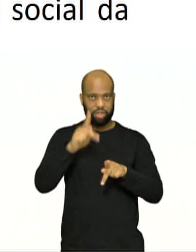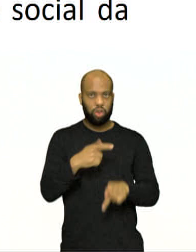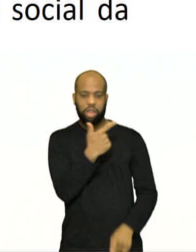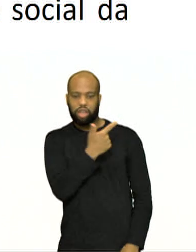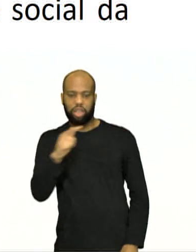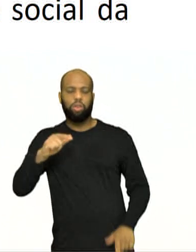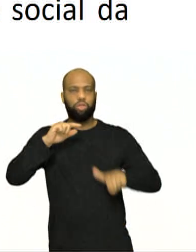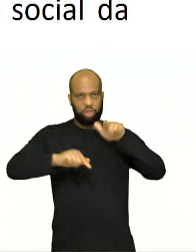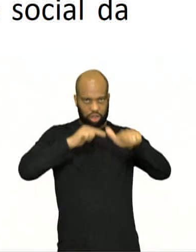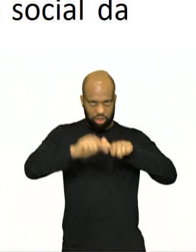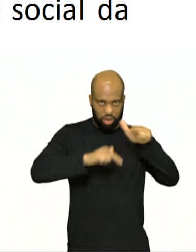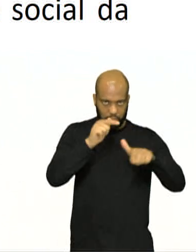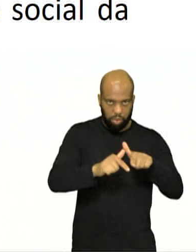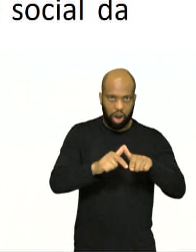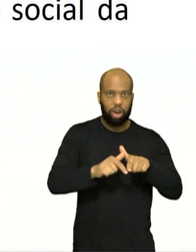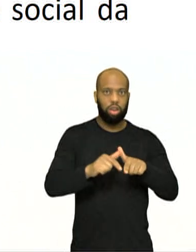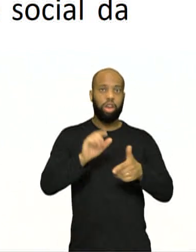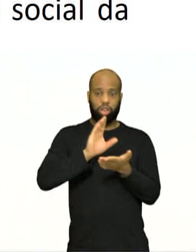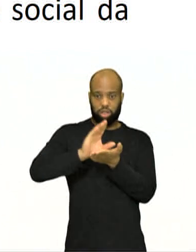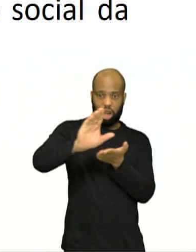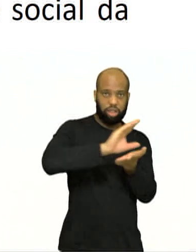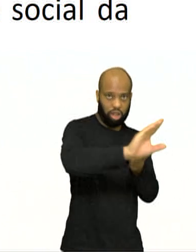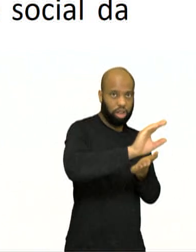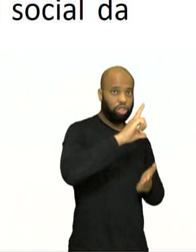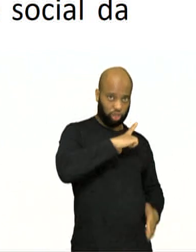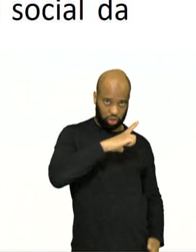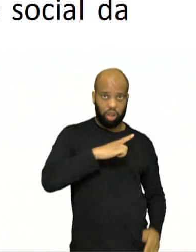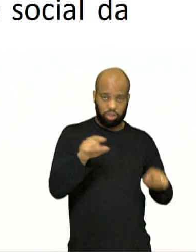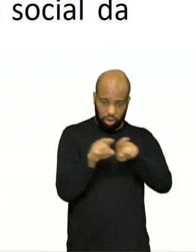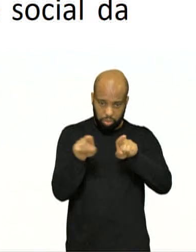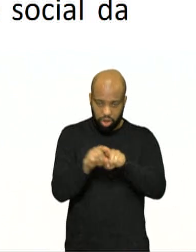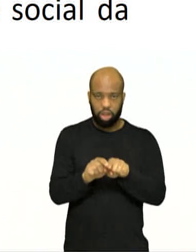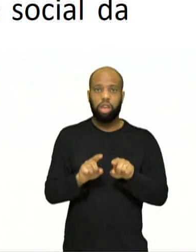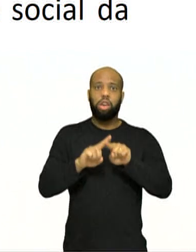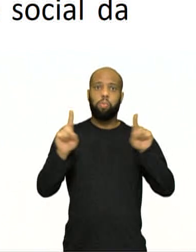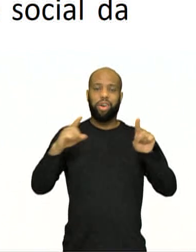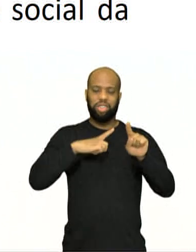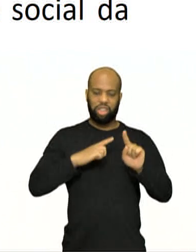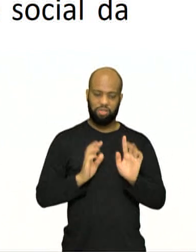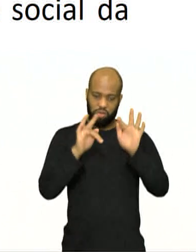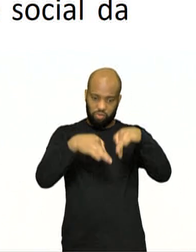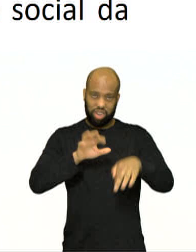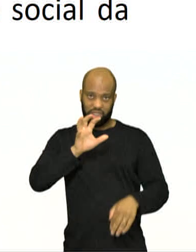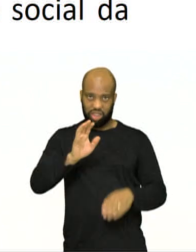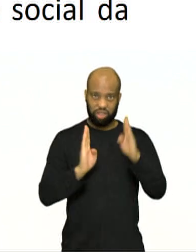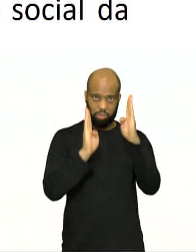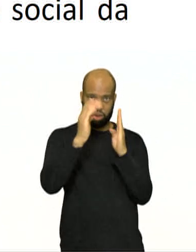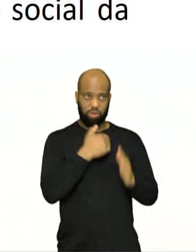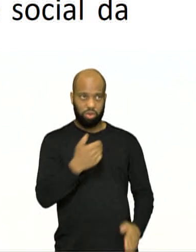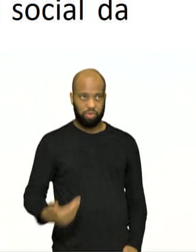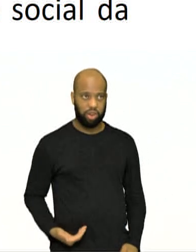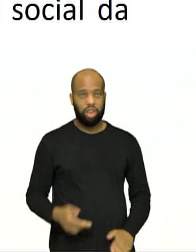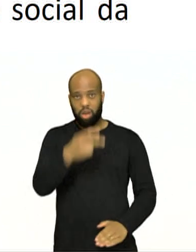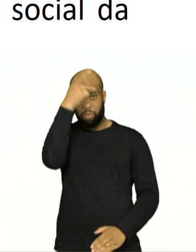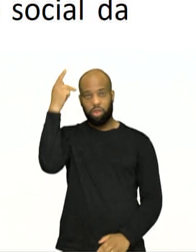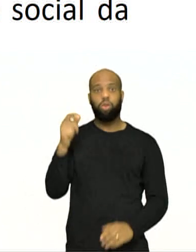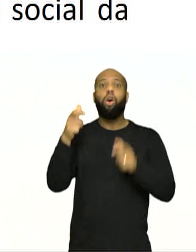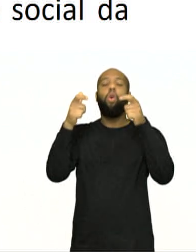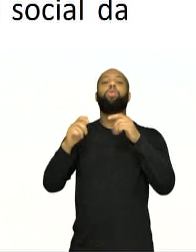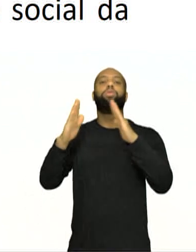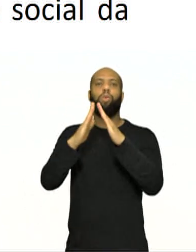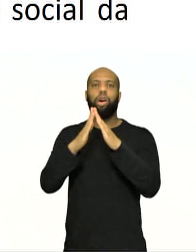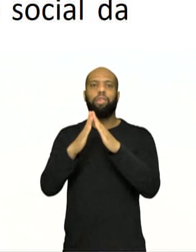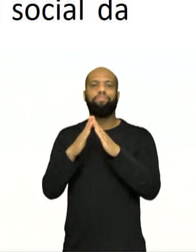estava trabalhando recebia um auxílio e com a transição essas pessoas foram para a rua. Então